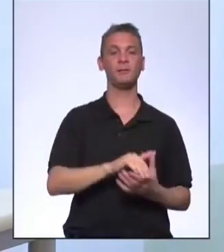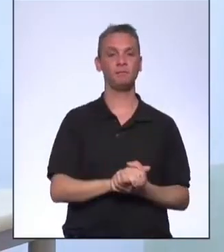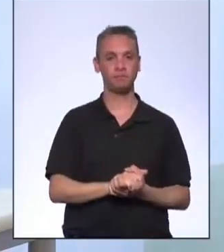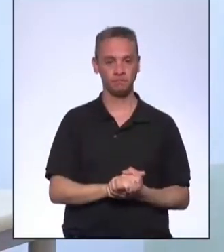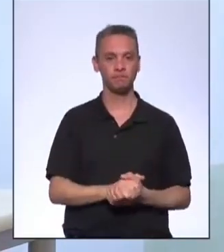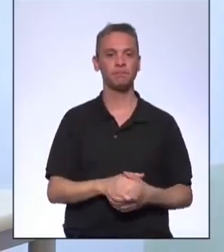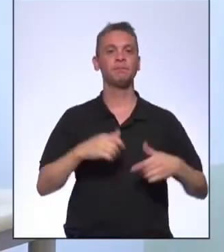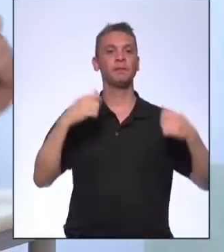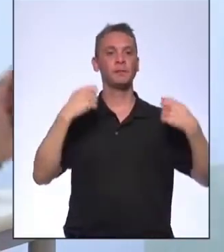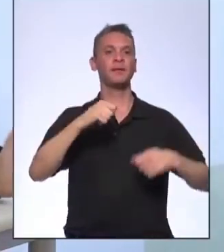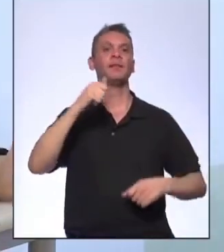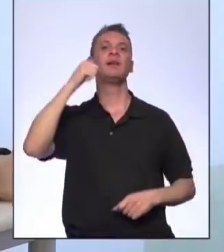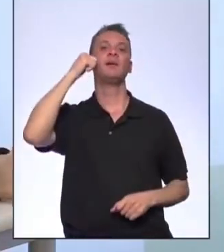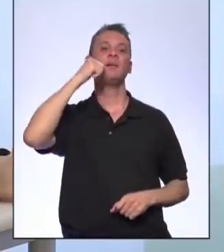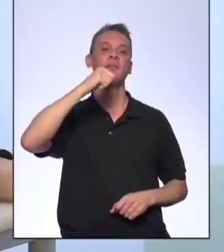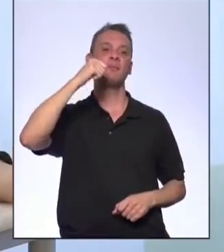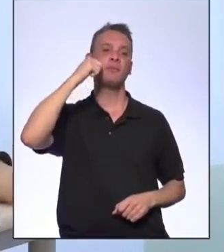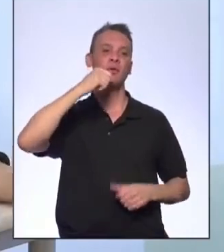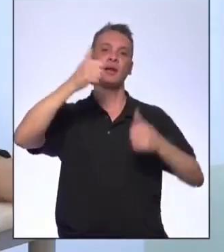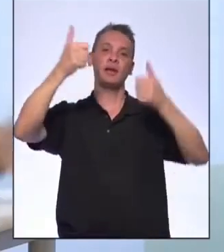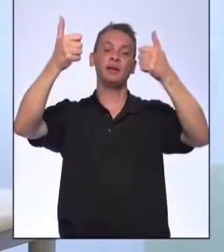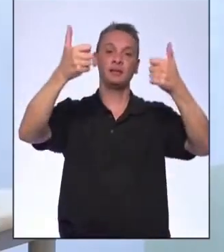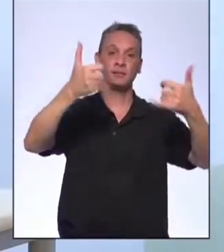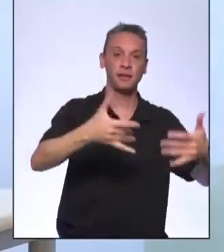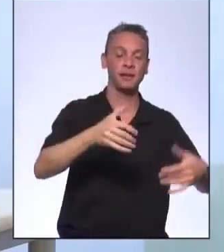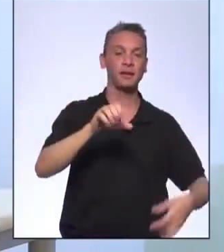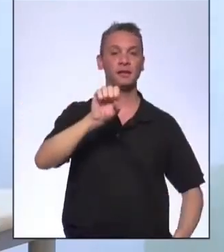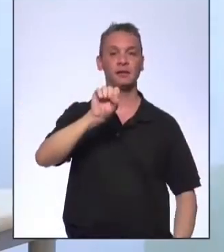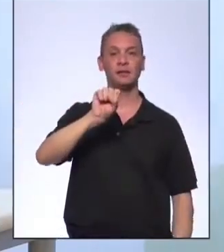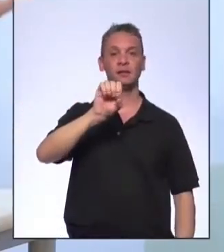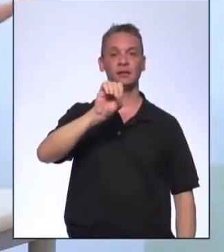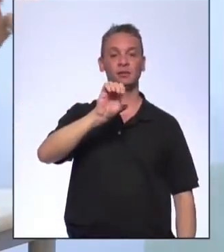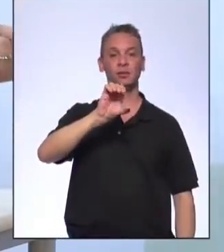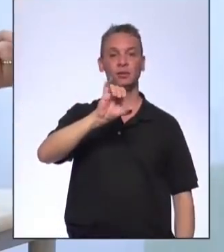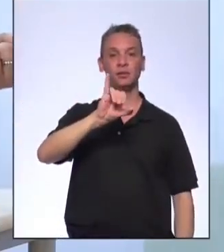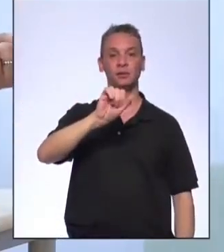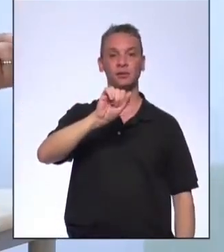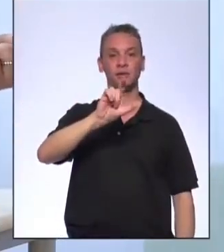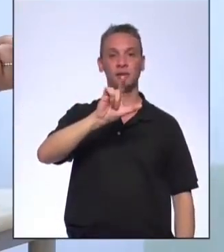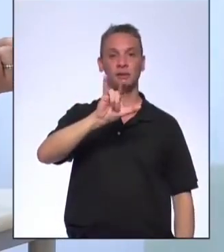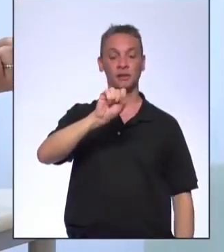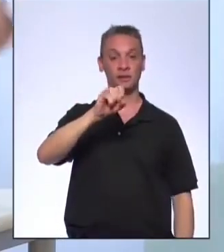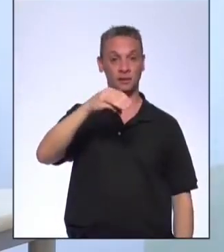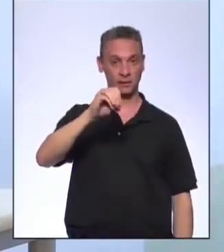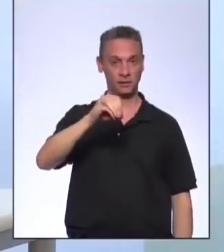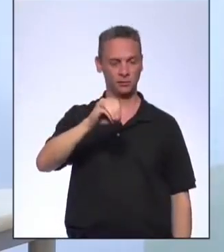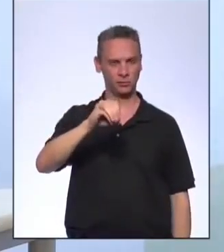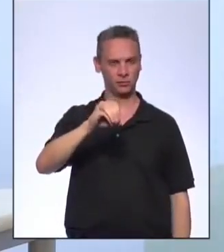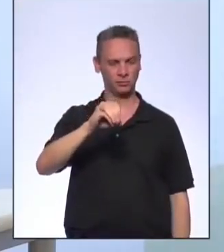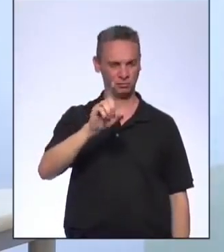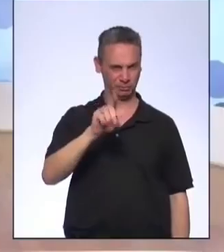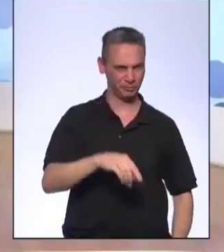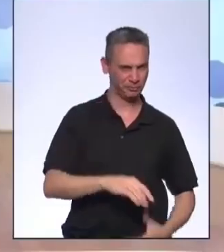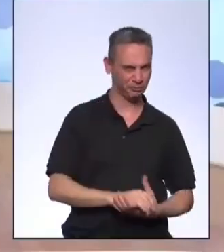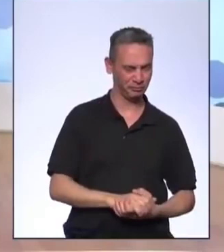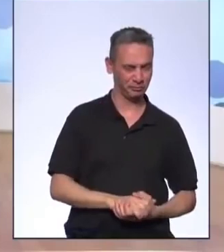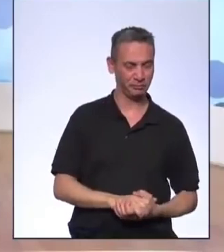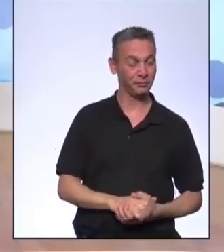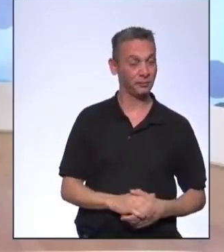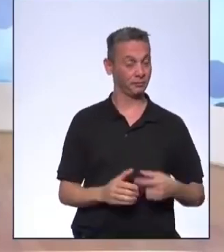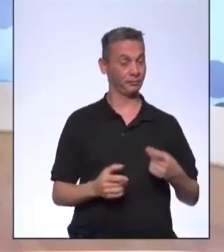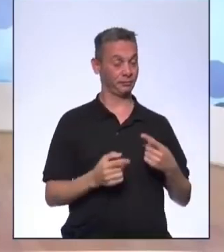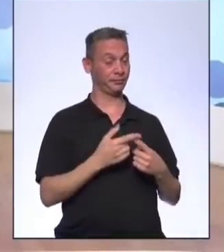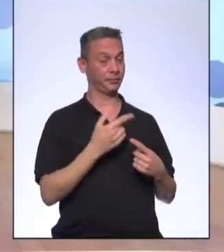mulher para falar de socialismo. Primeiro, a gente não falou sobre socialismo. Eu não lembro, você falou sobre socialismo? A gente não falou sobre socialismo. A